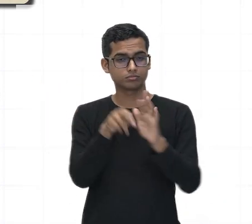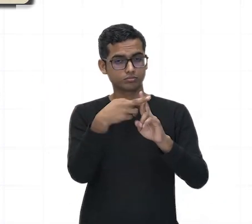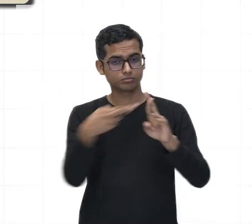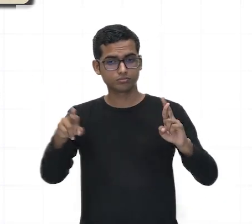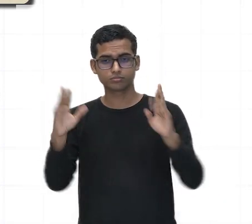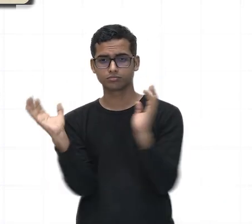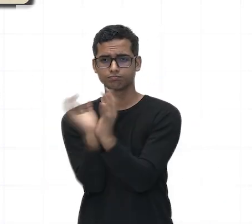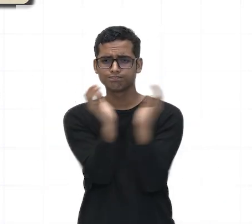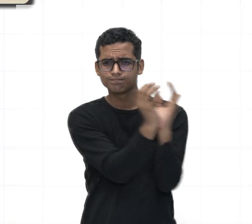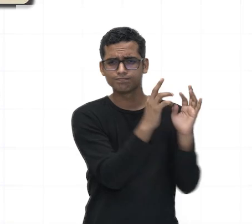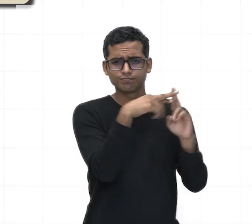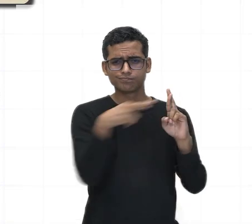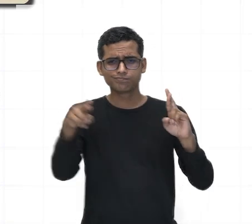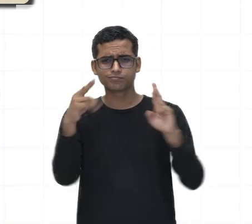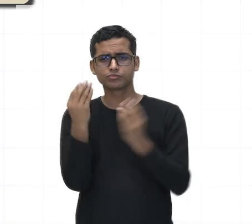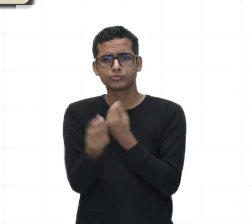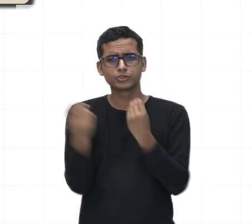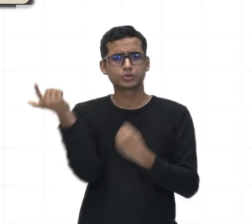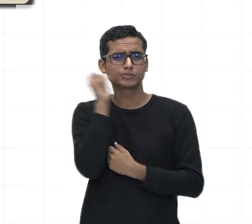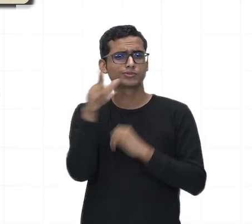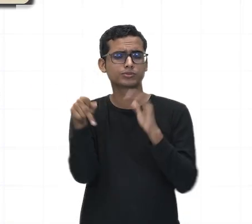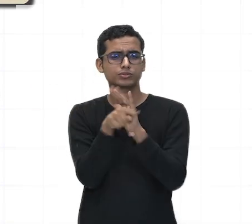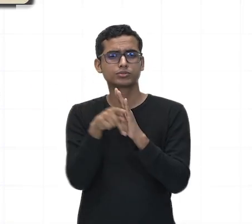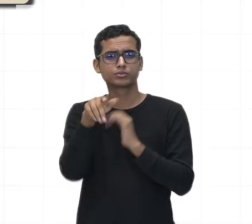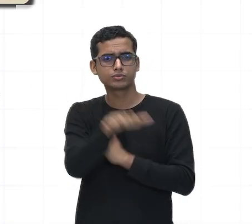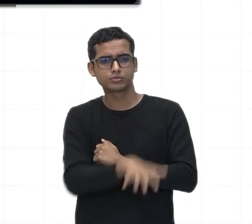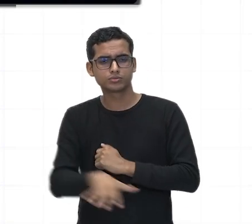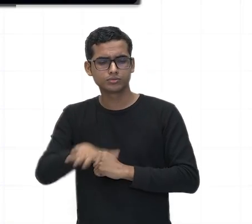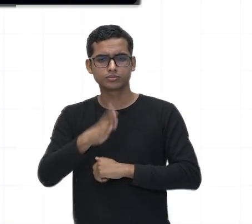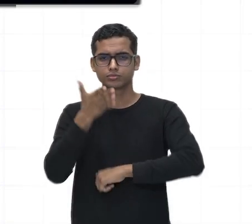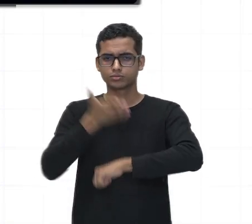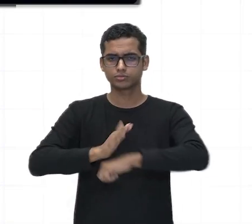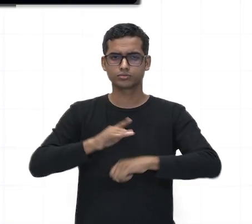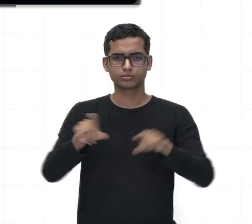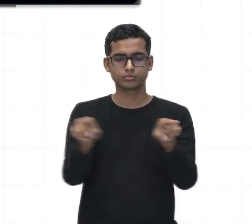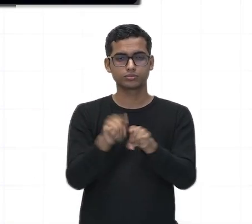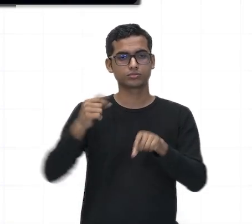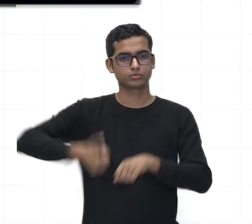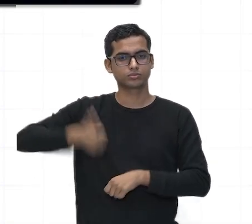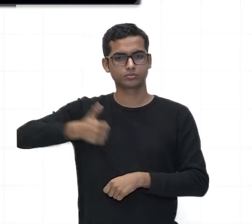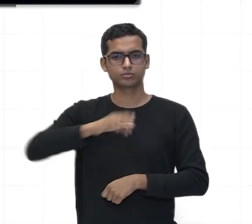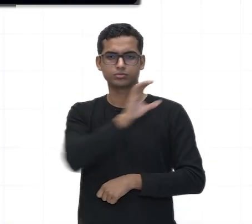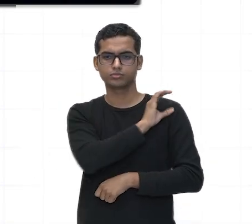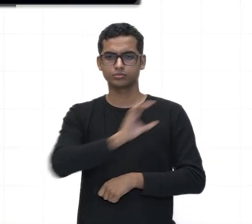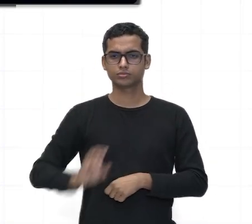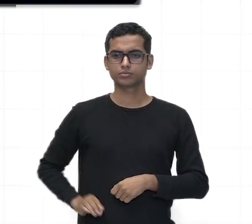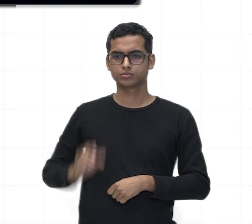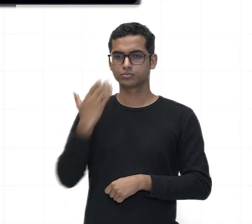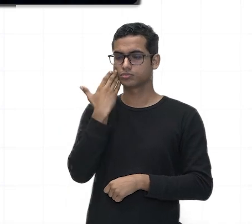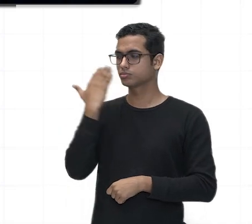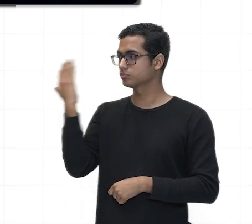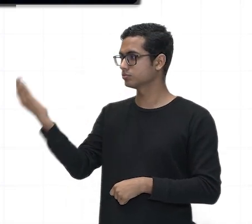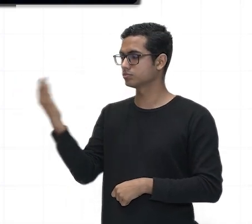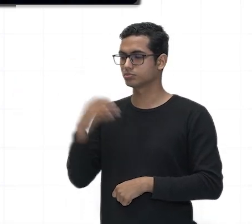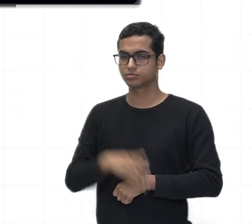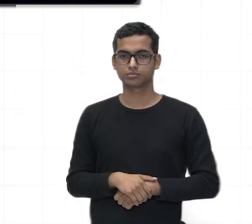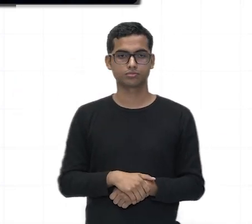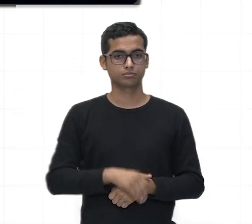eles concebem essa passagem, esse fenômeno. A primeira delas é o cristianismo. O cristianismo ele